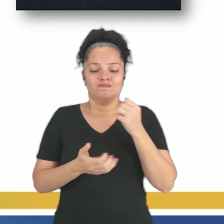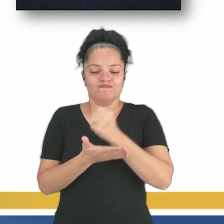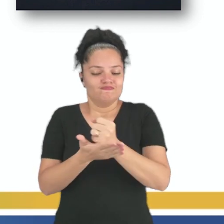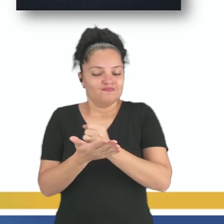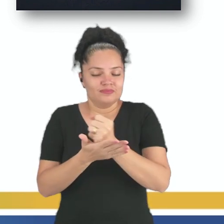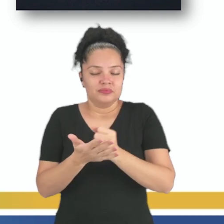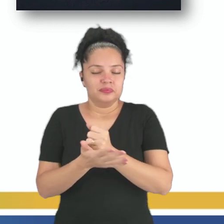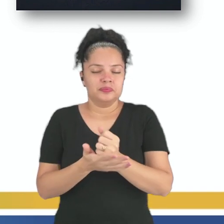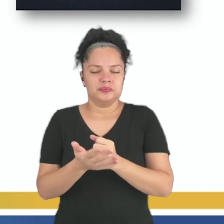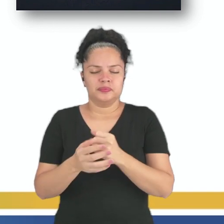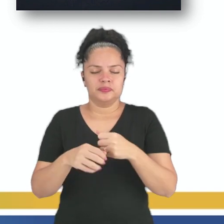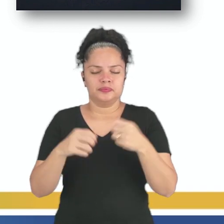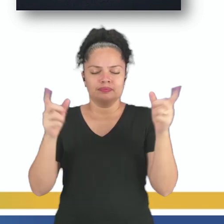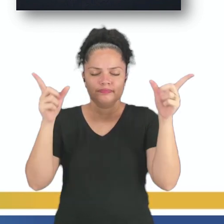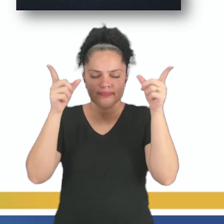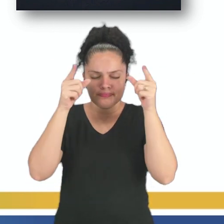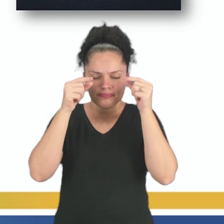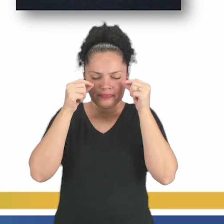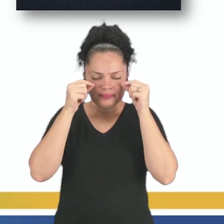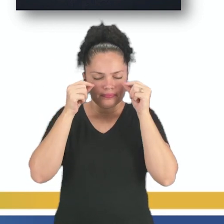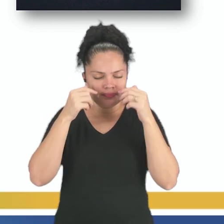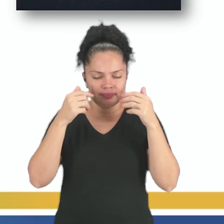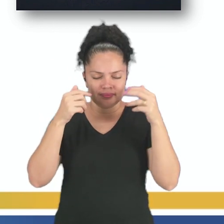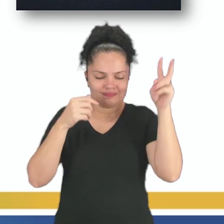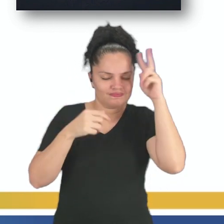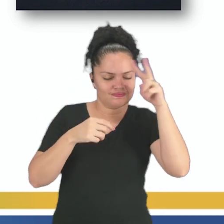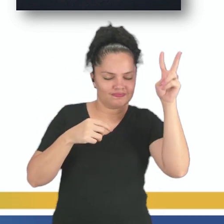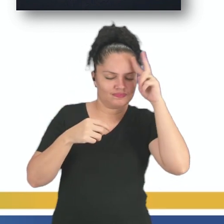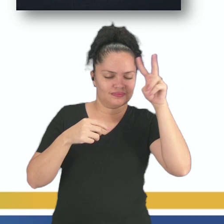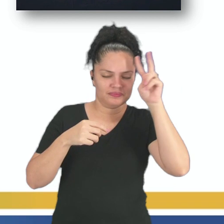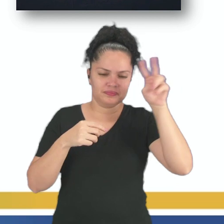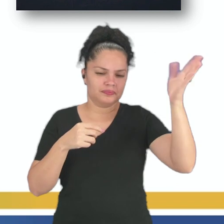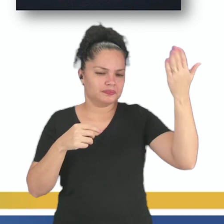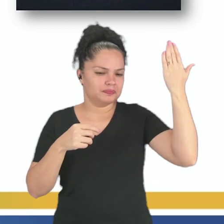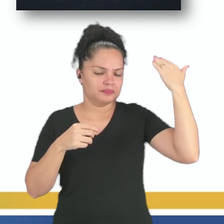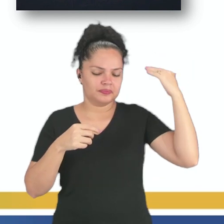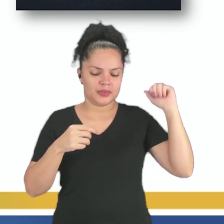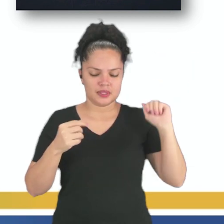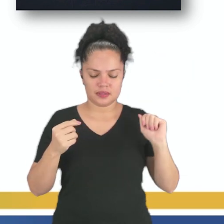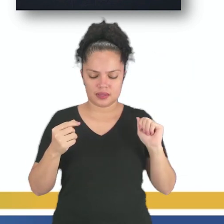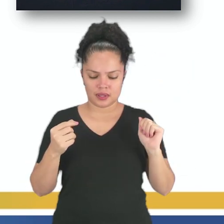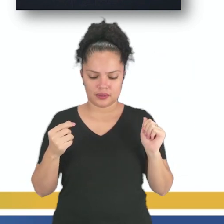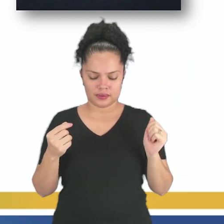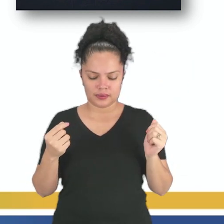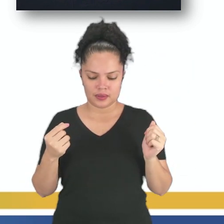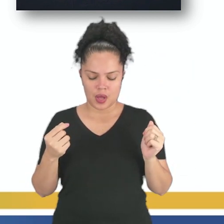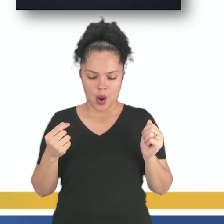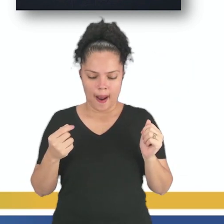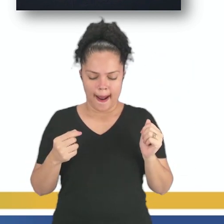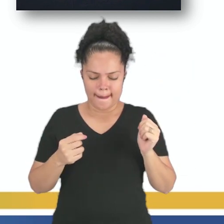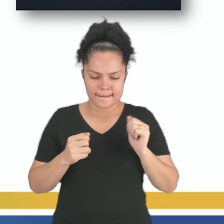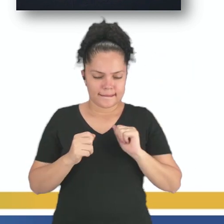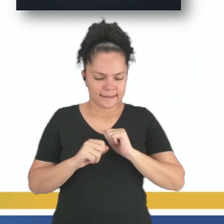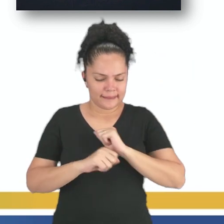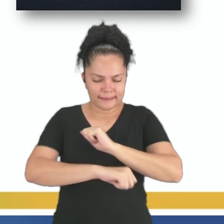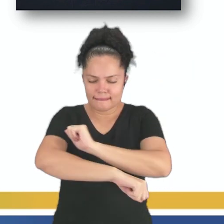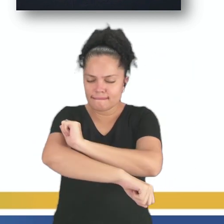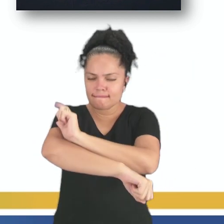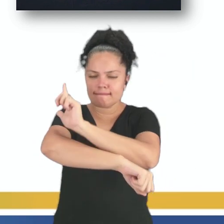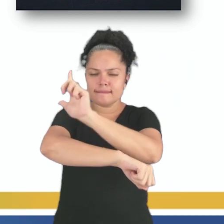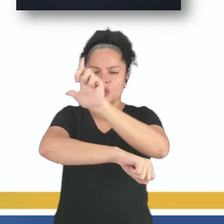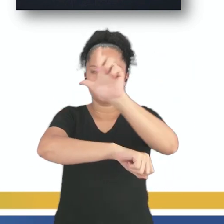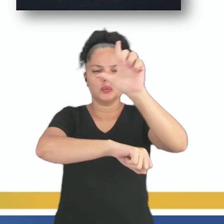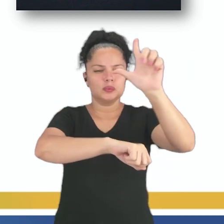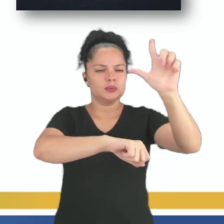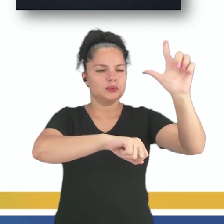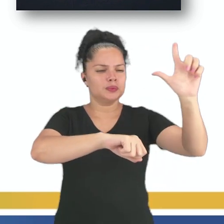é fechá-los e deixar-me levar pelas lembranças. Lembro-me como se fosse ontem. Bem cedinho, o sol não havia